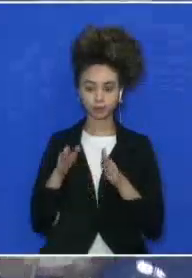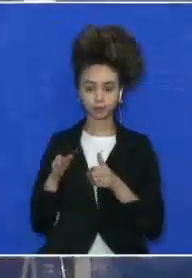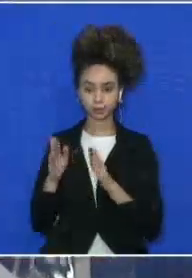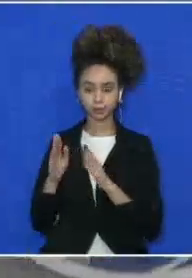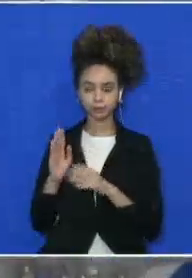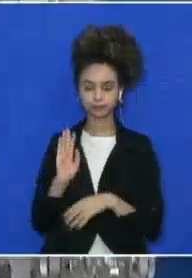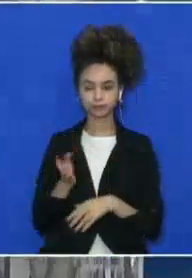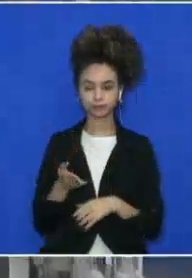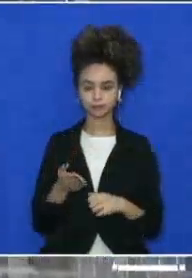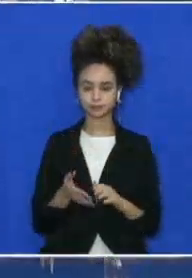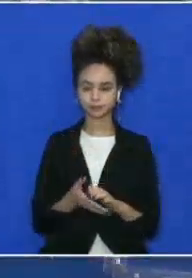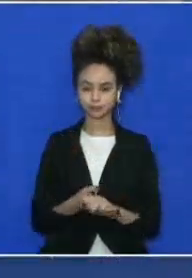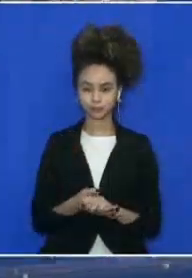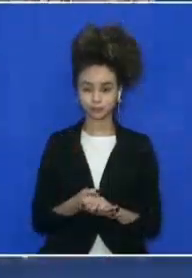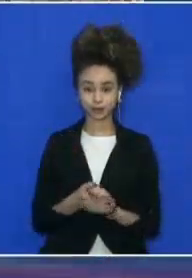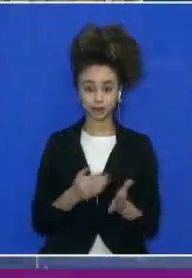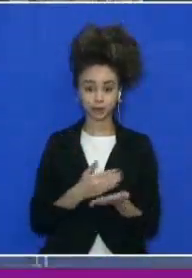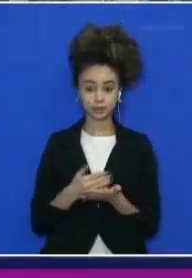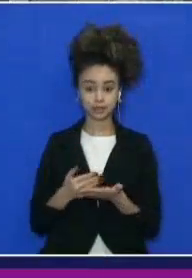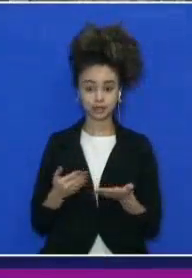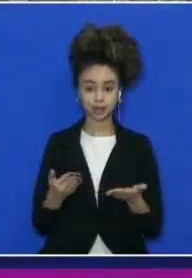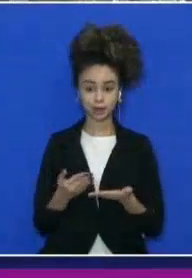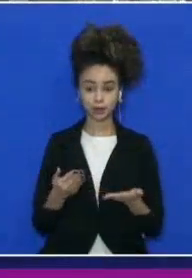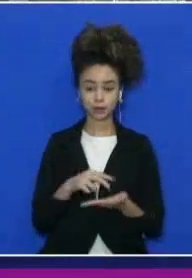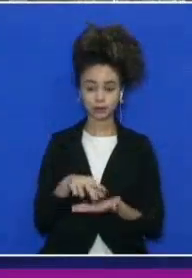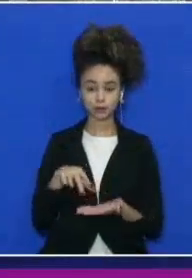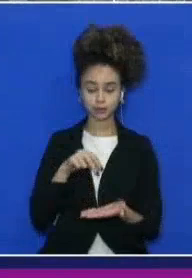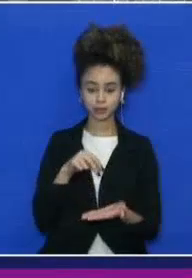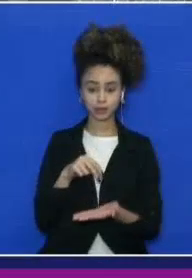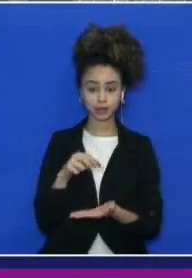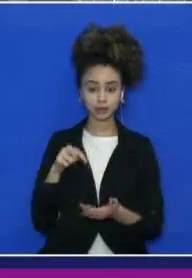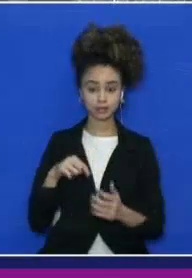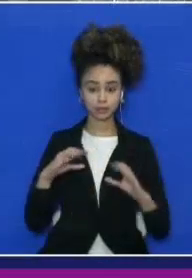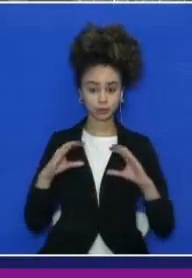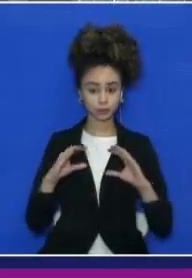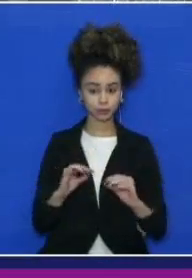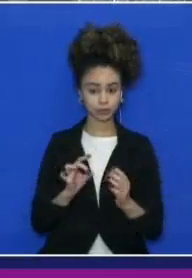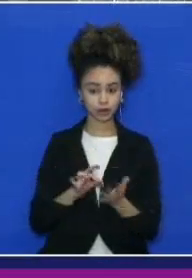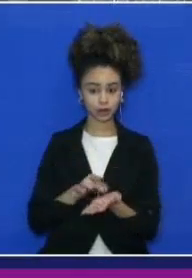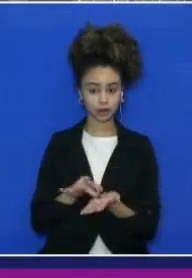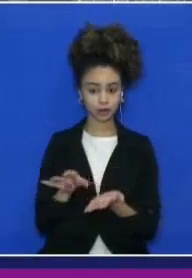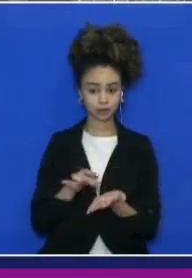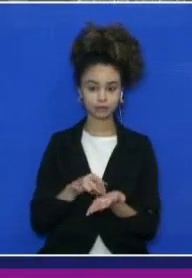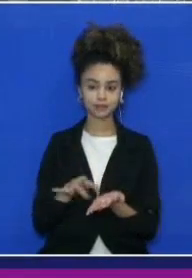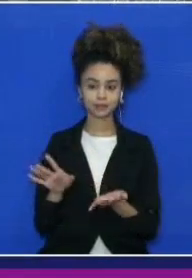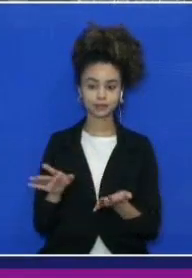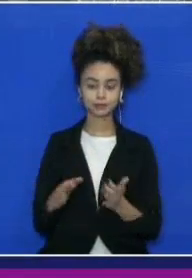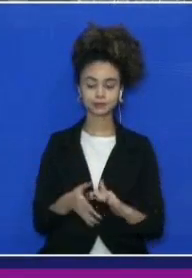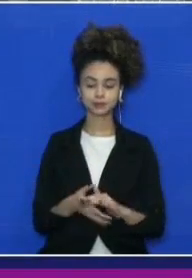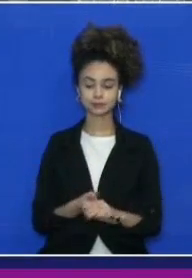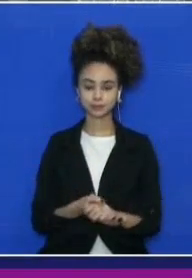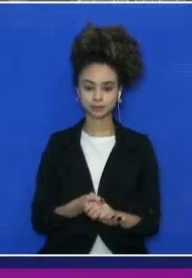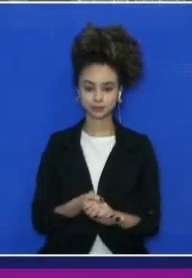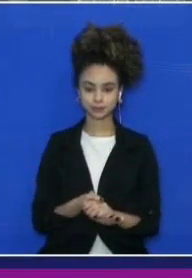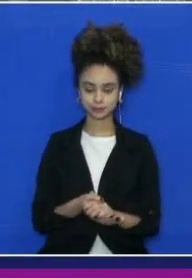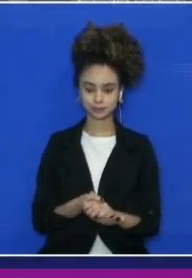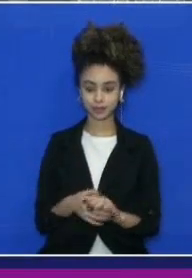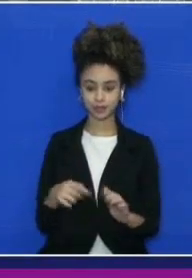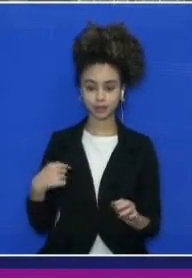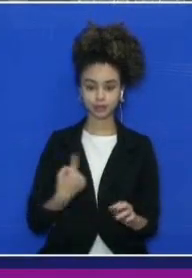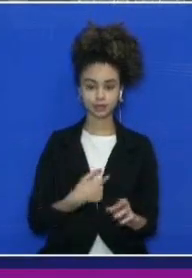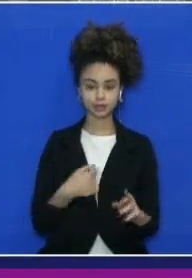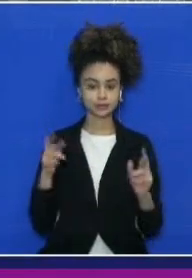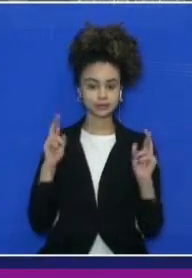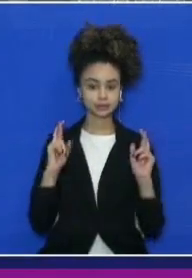Valendo! Está começando agora nosso sorteio desta noite da Loto Fácil. Estamos aqui